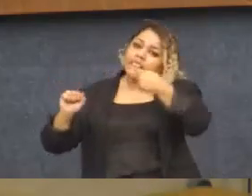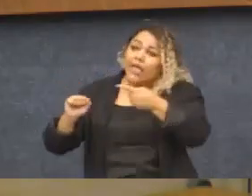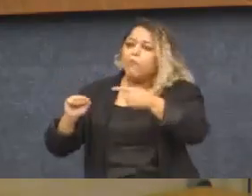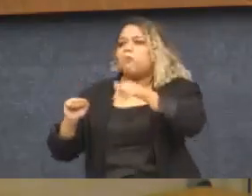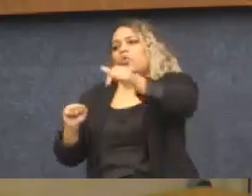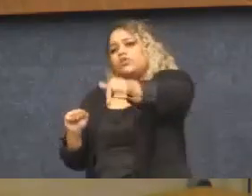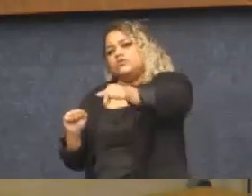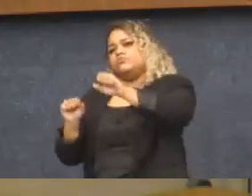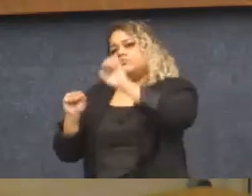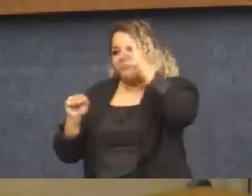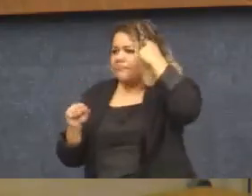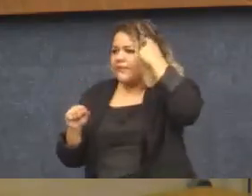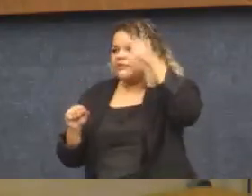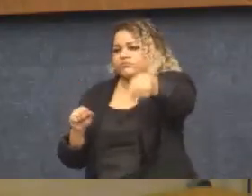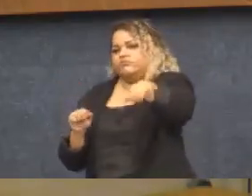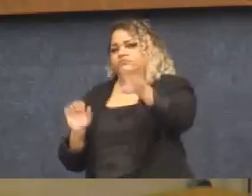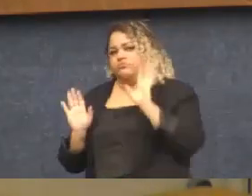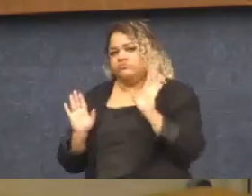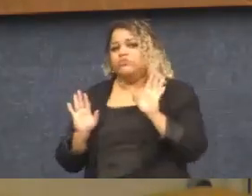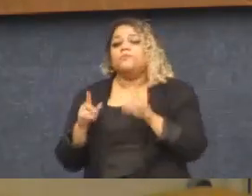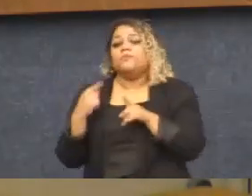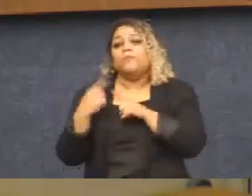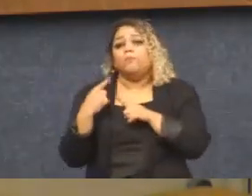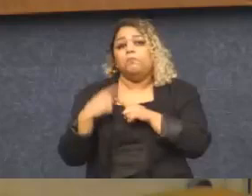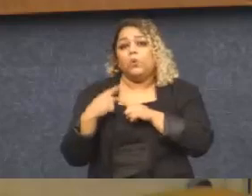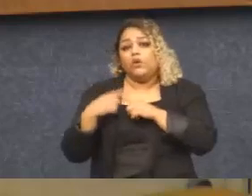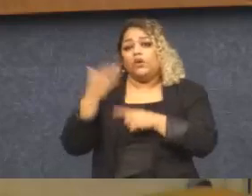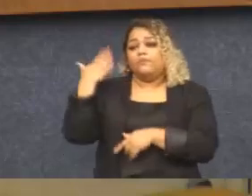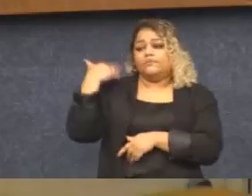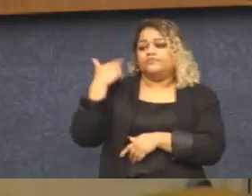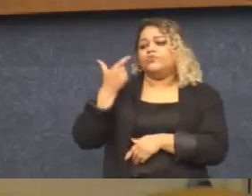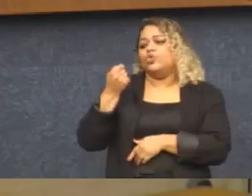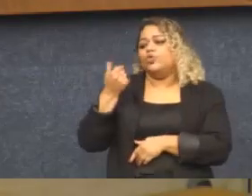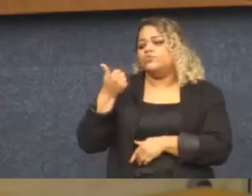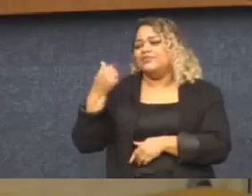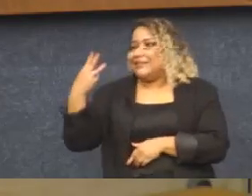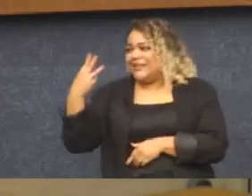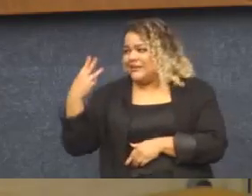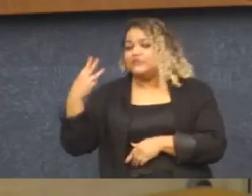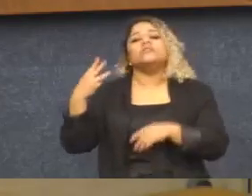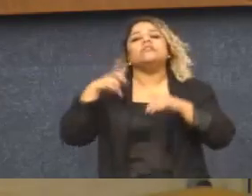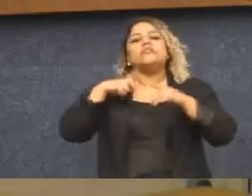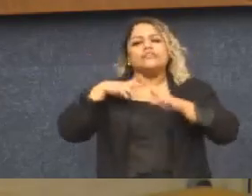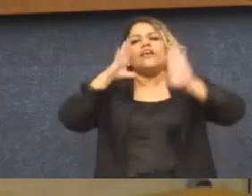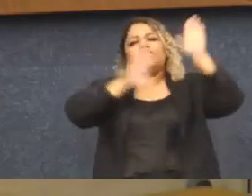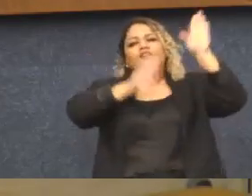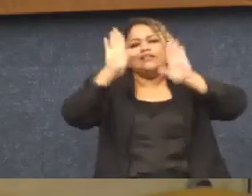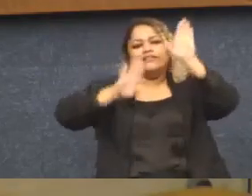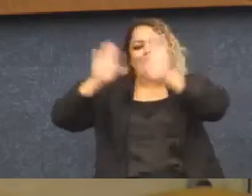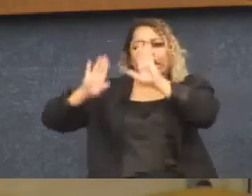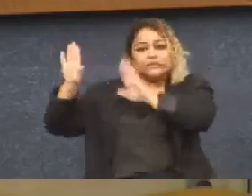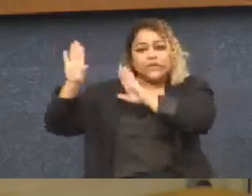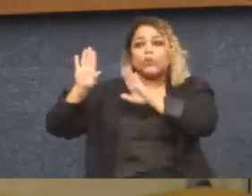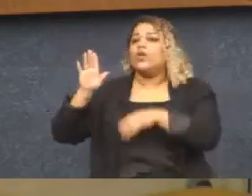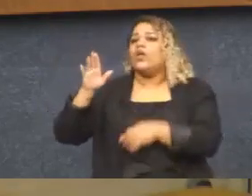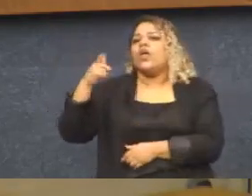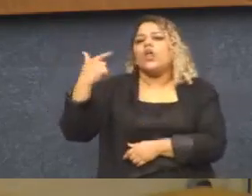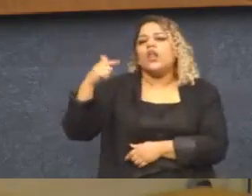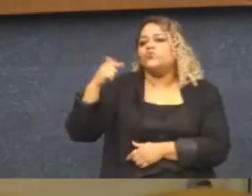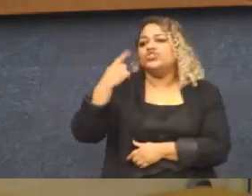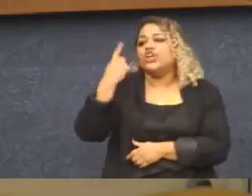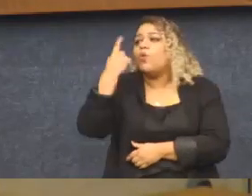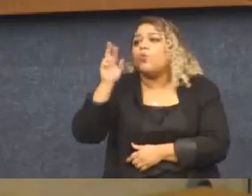frente. Até porque nós tivemos uma licitação em 2013 em que não havia um real